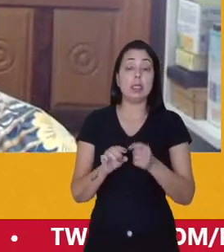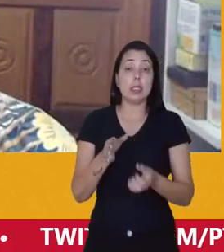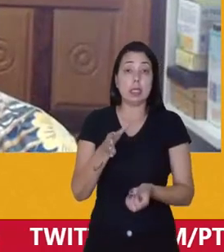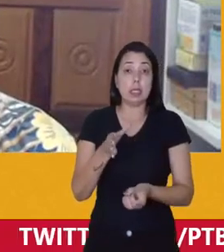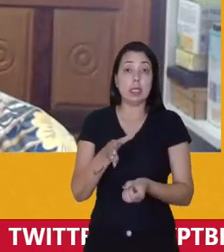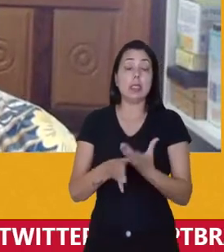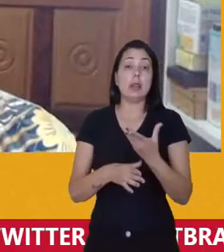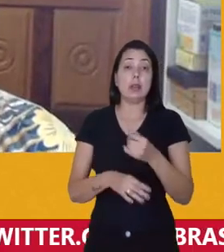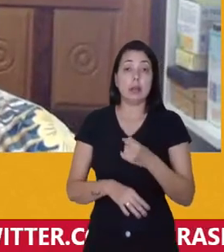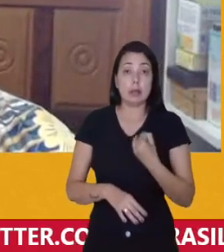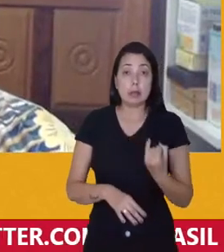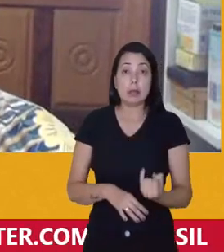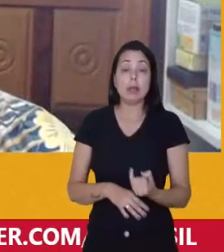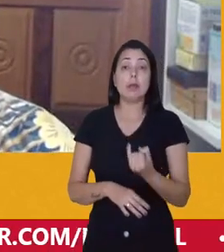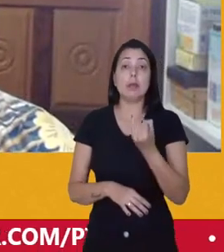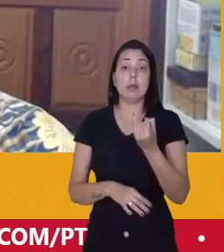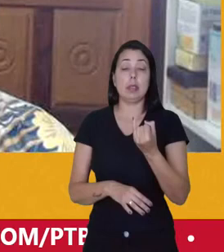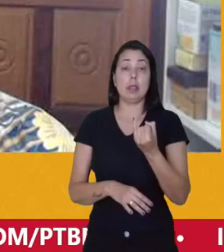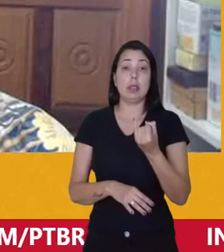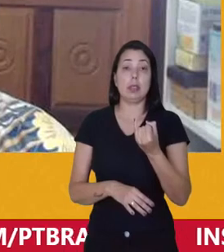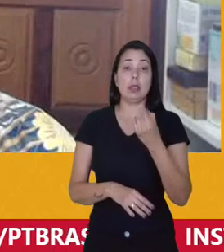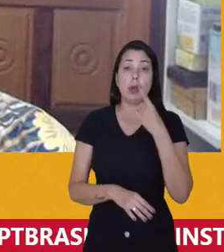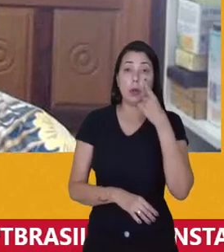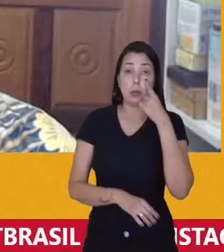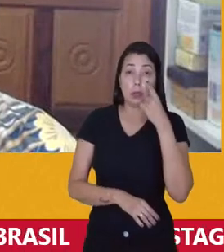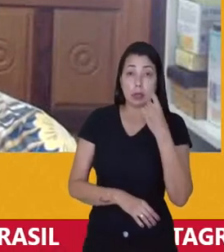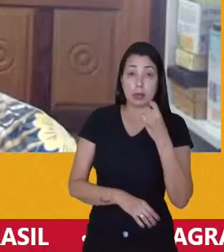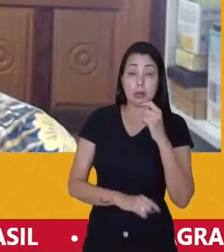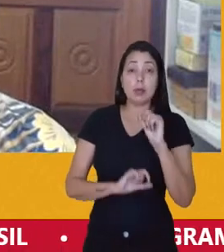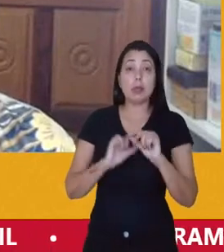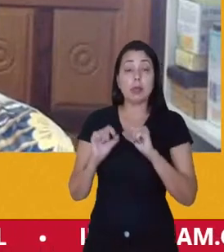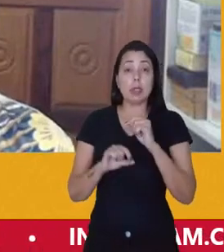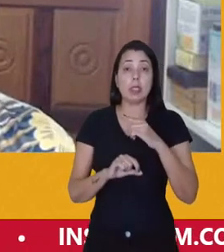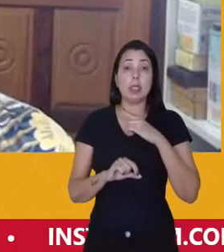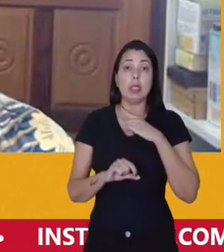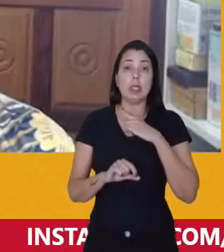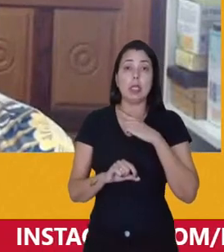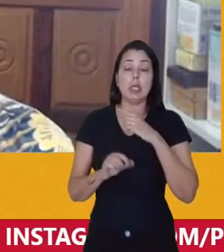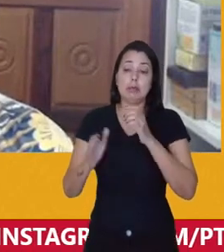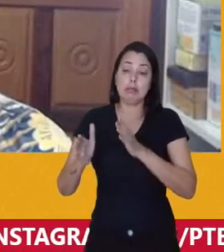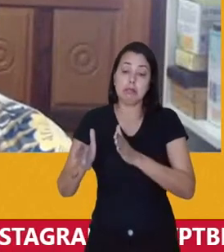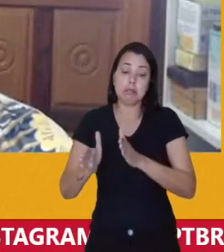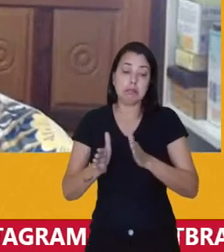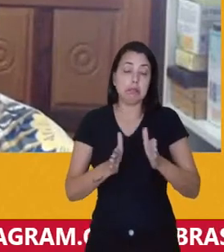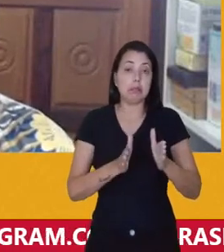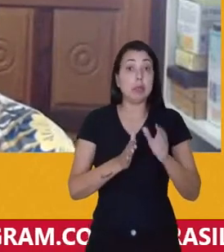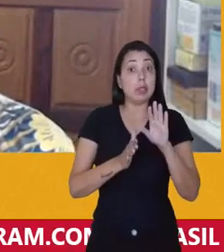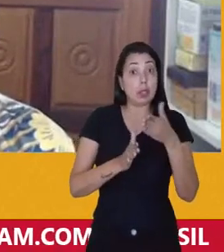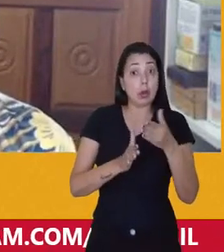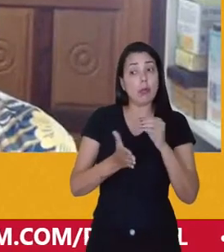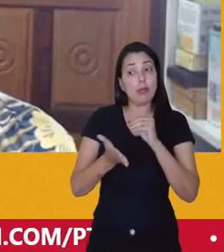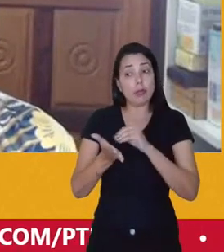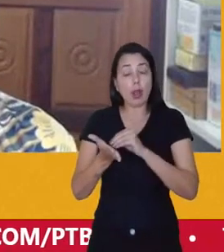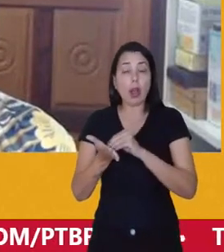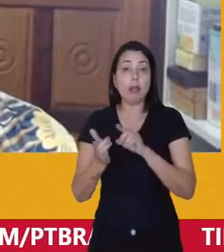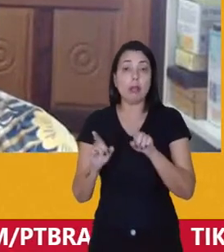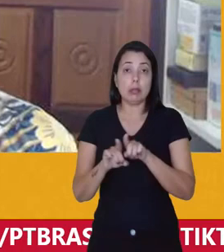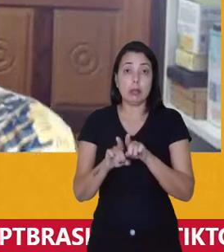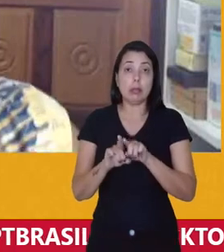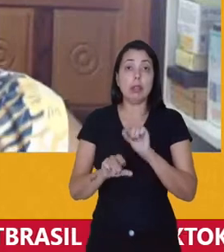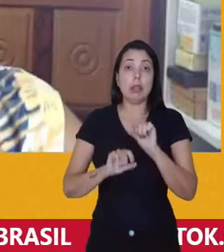super importante, nós observamos que há uma lacuna, se eu posso dizer assim, ou uma ausência,